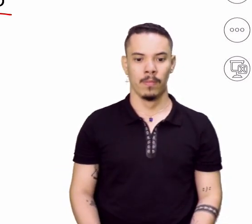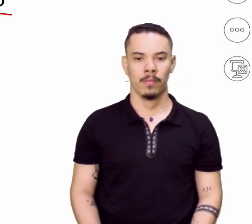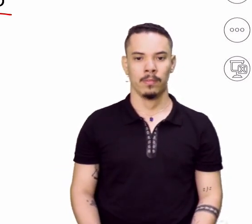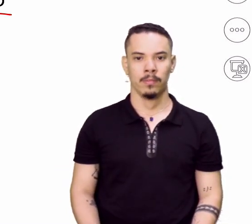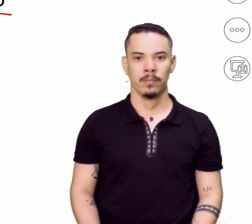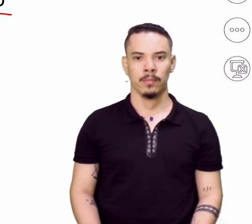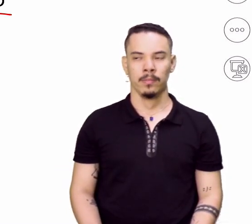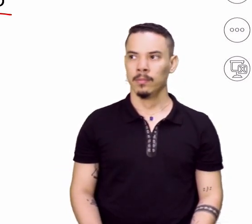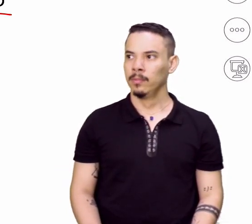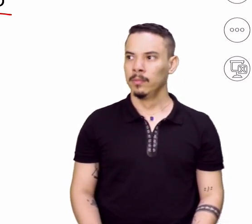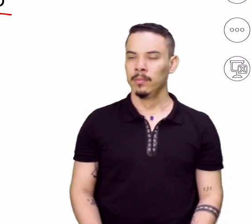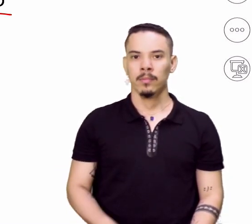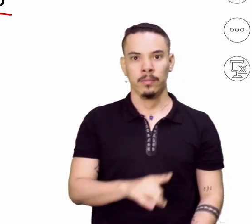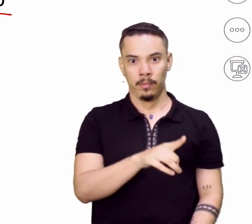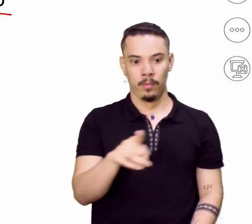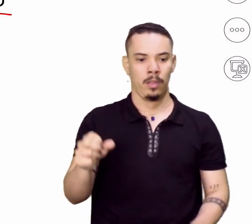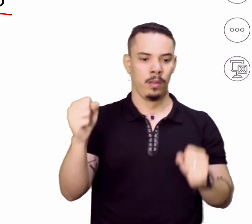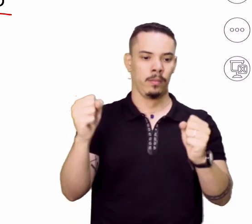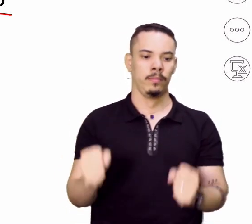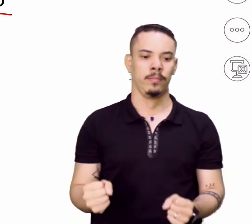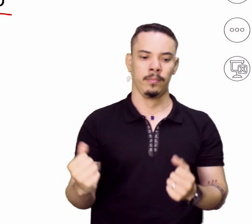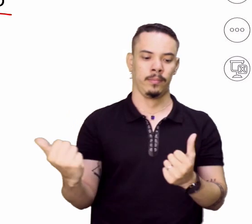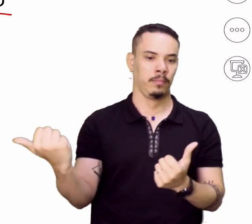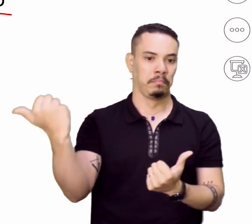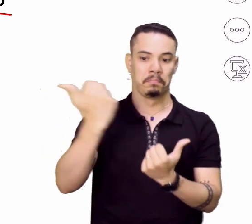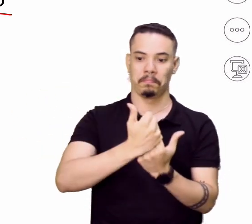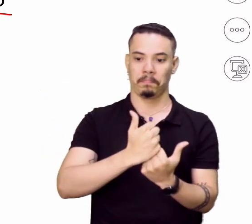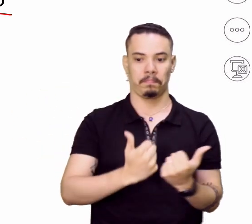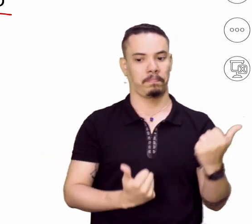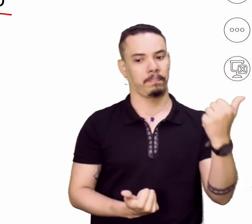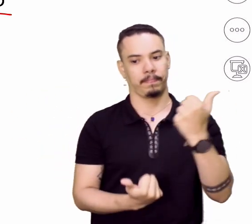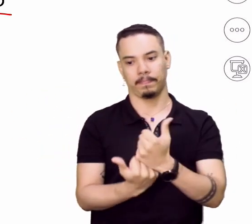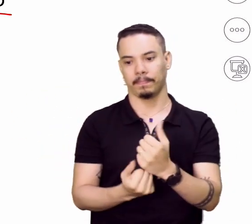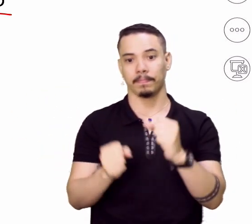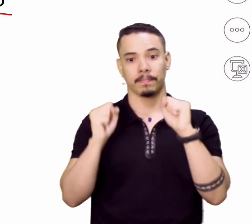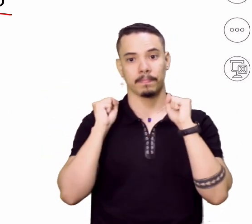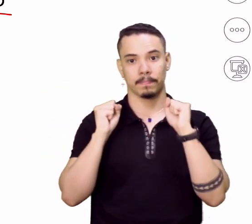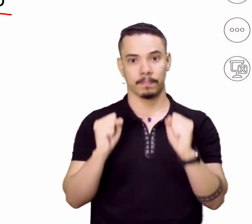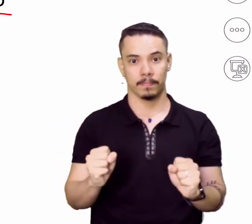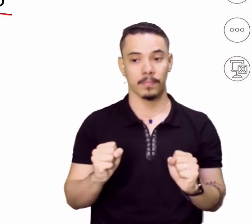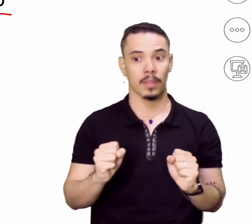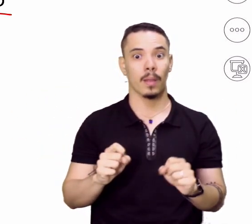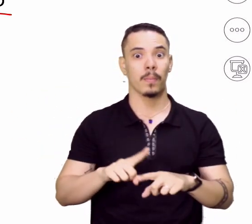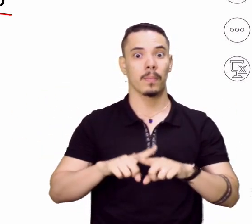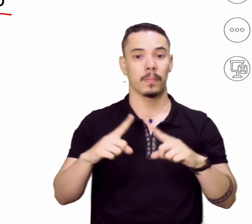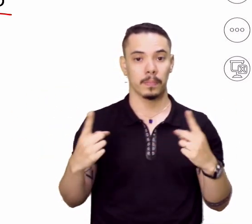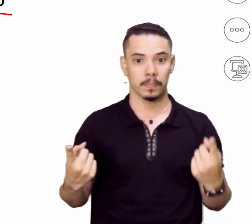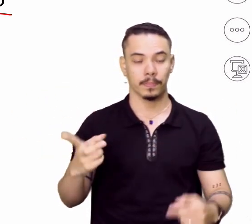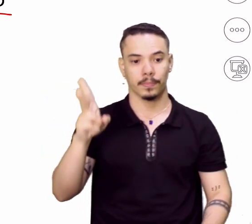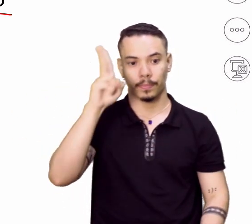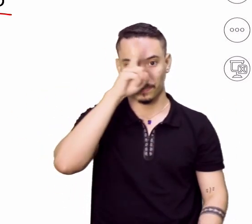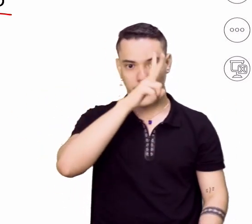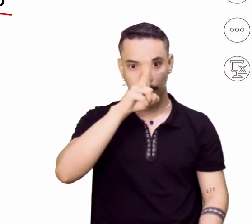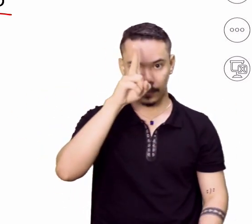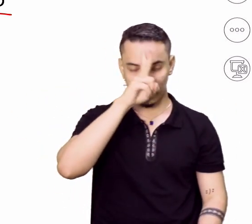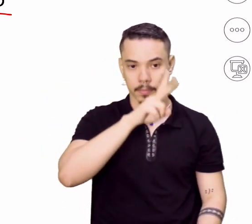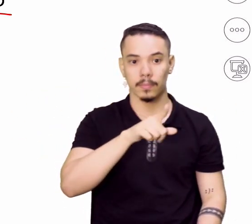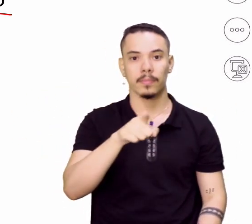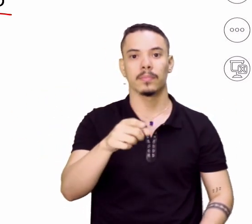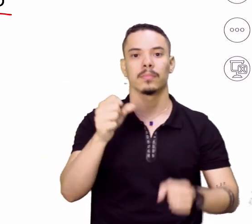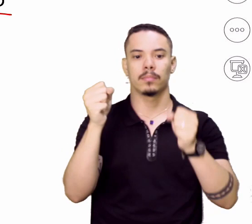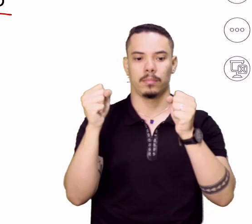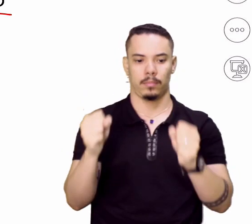Você pode fazer essa substituição? Pode. Mas, mais uma vez lembrando, você só pode